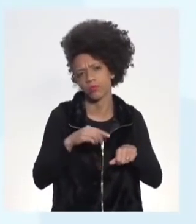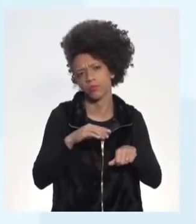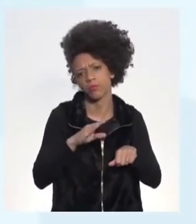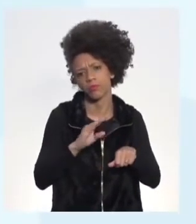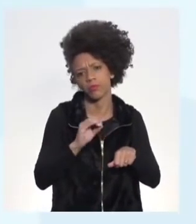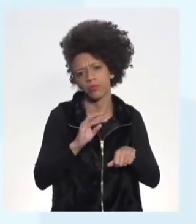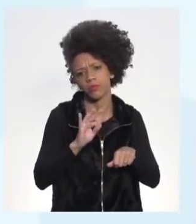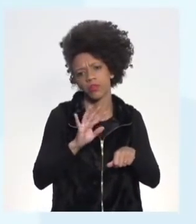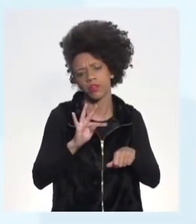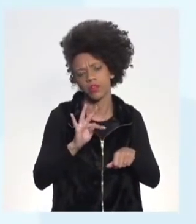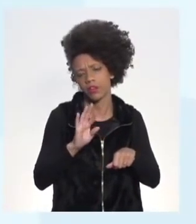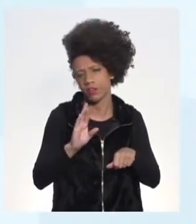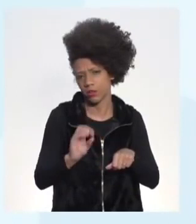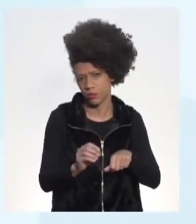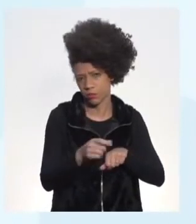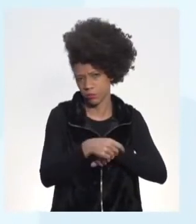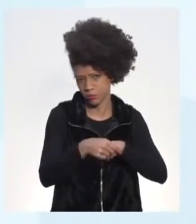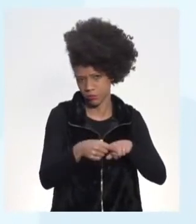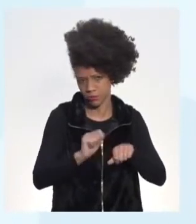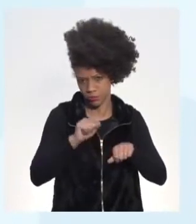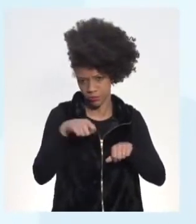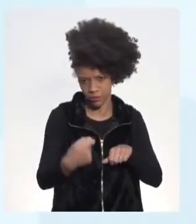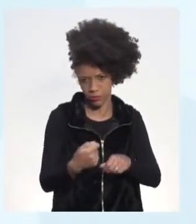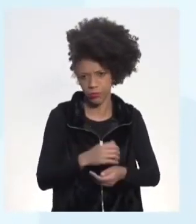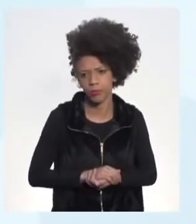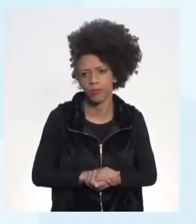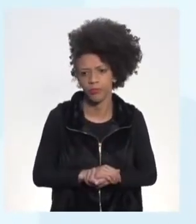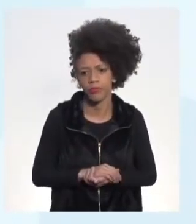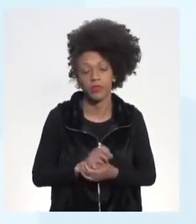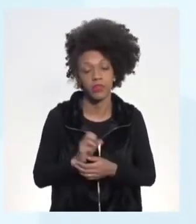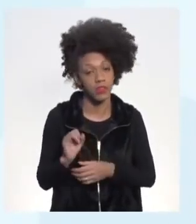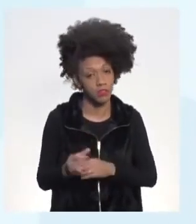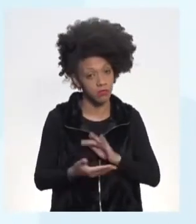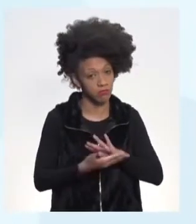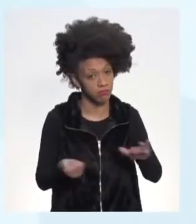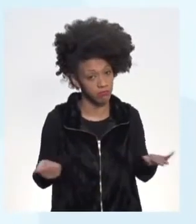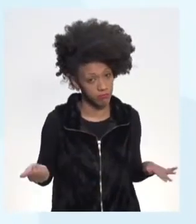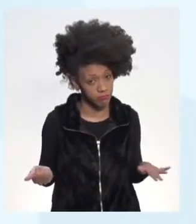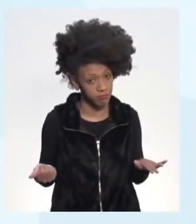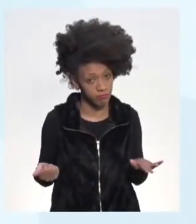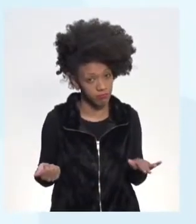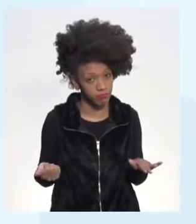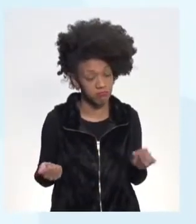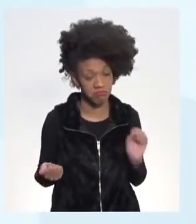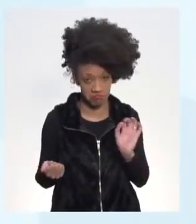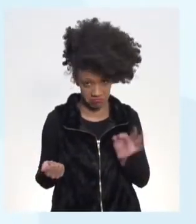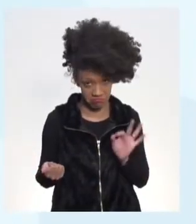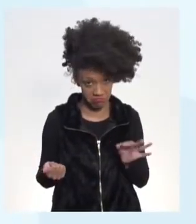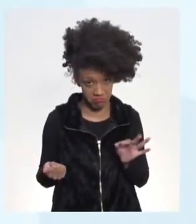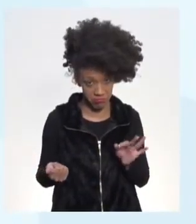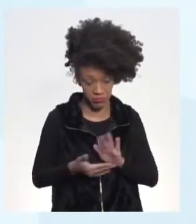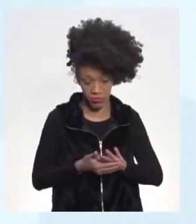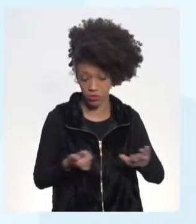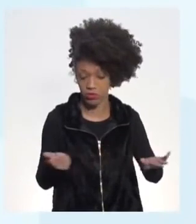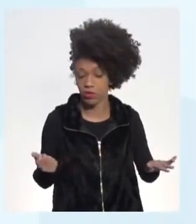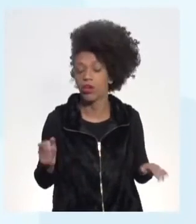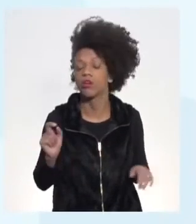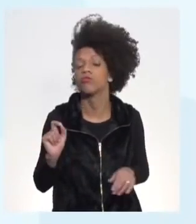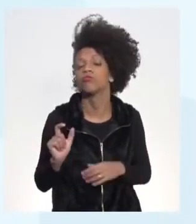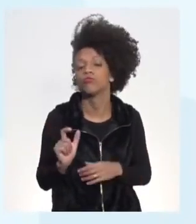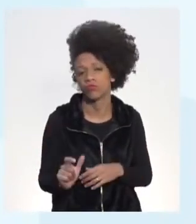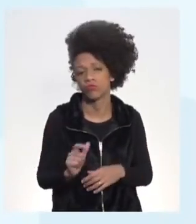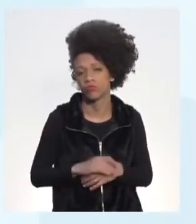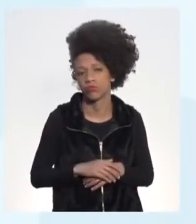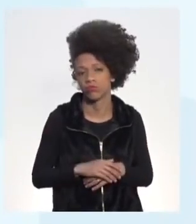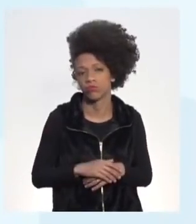com 6% de desconto? Se é desconto, a gente tira, correto? Tira de onde?